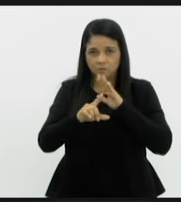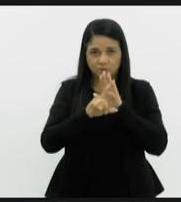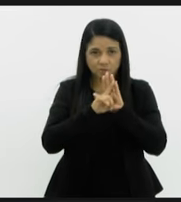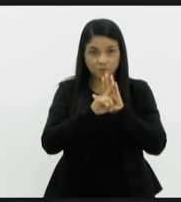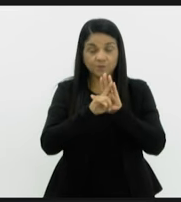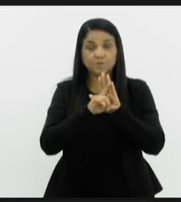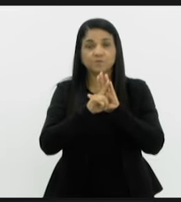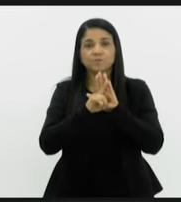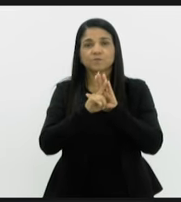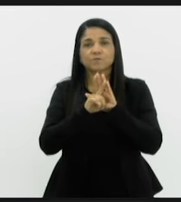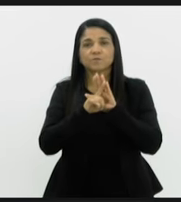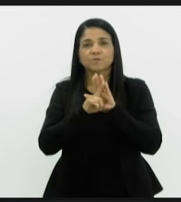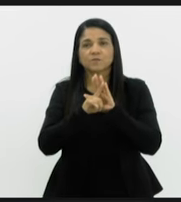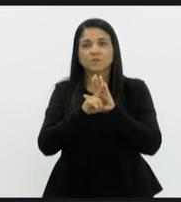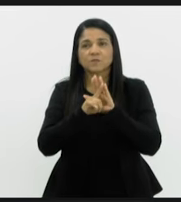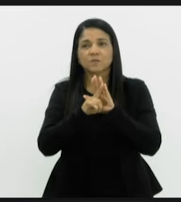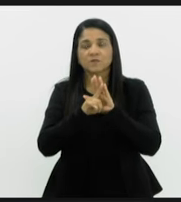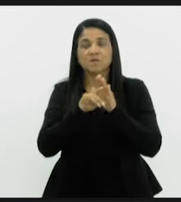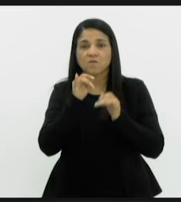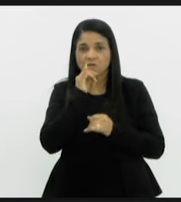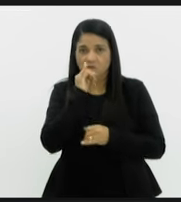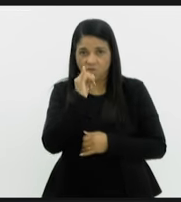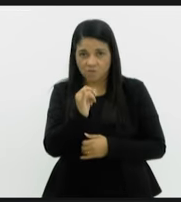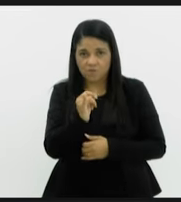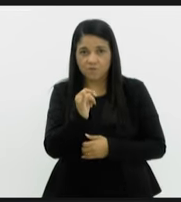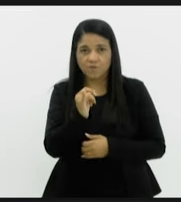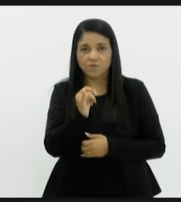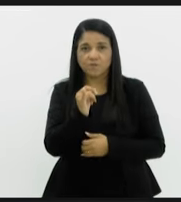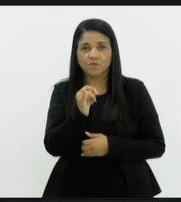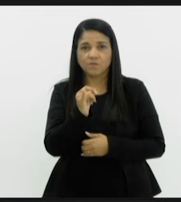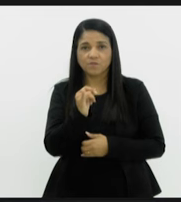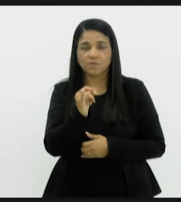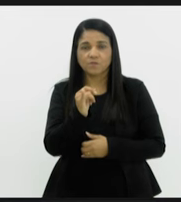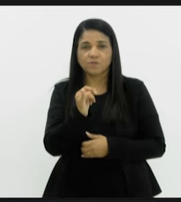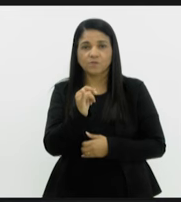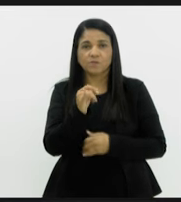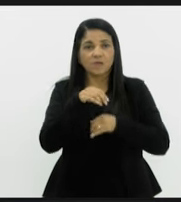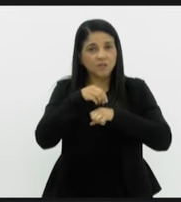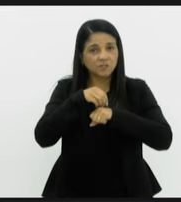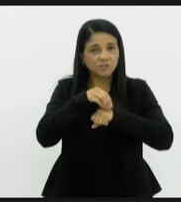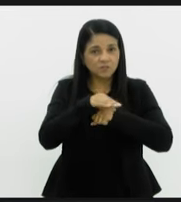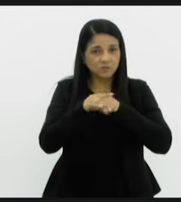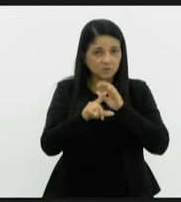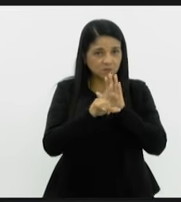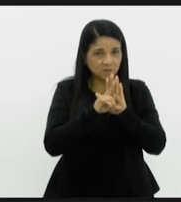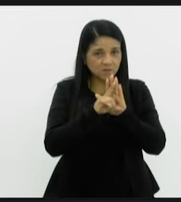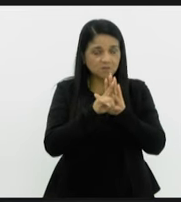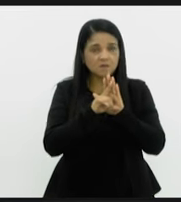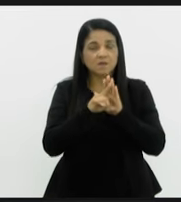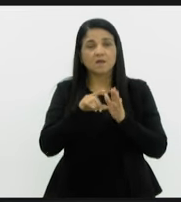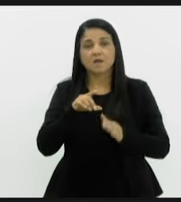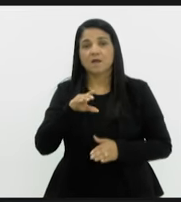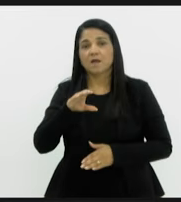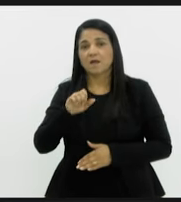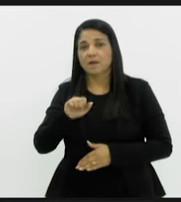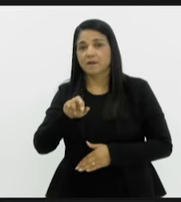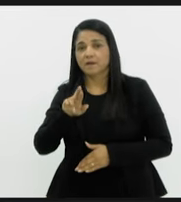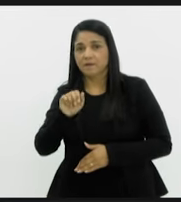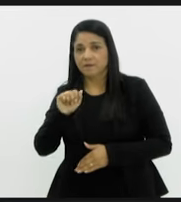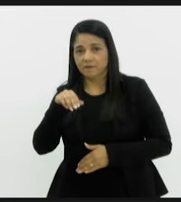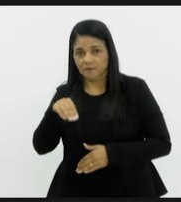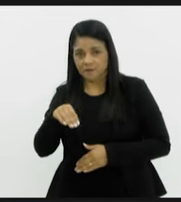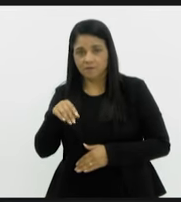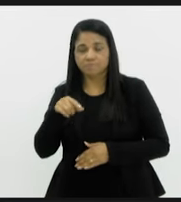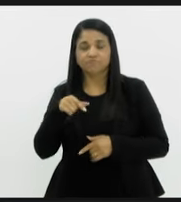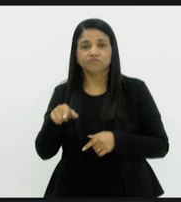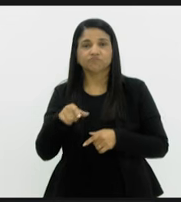e dizer aí que essa indicação pedindo também a GAN para aqueles que foram mutilados de